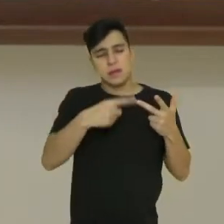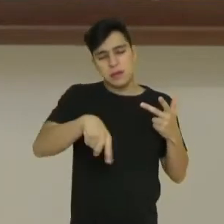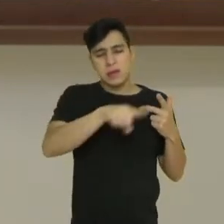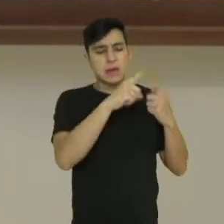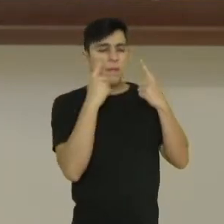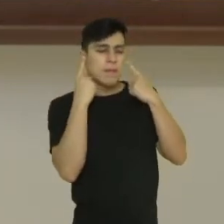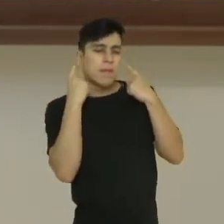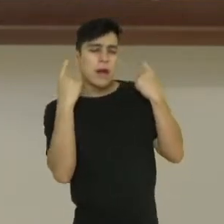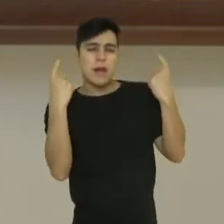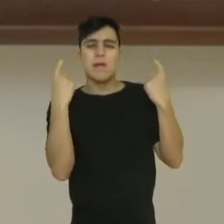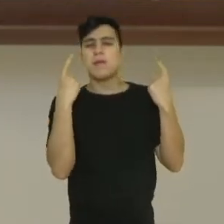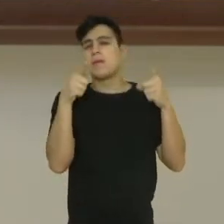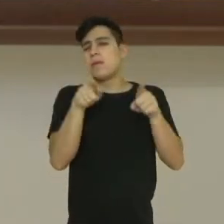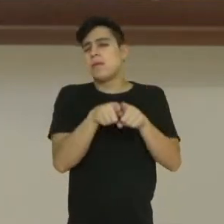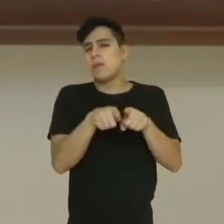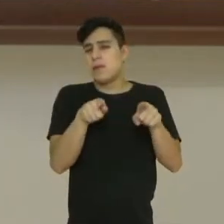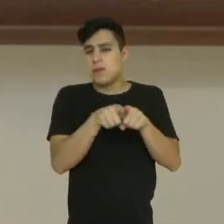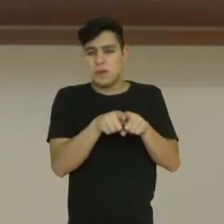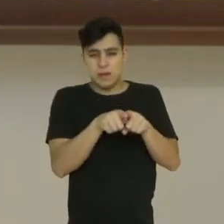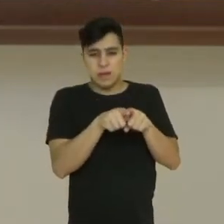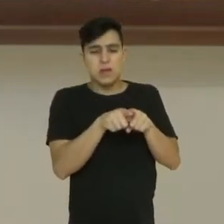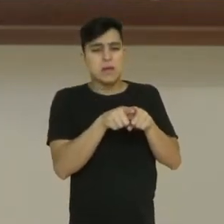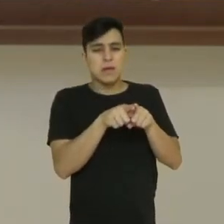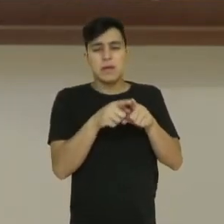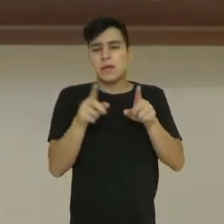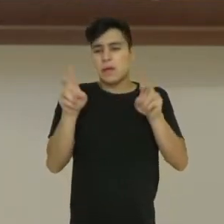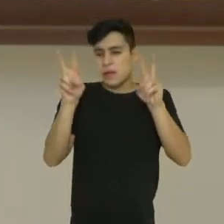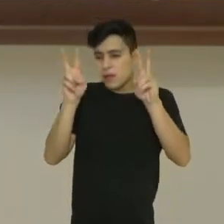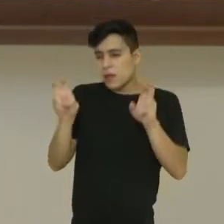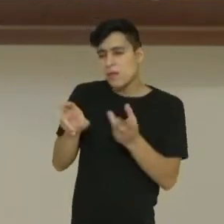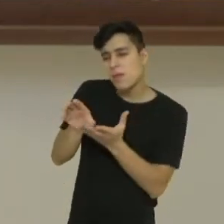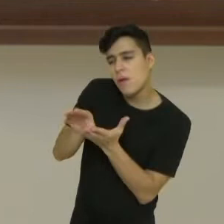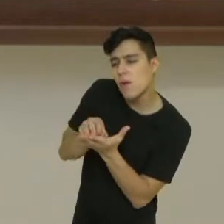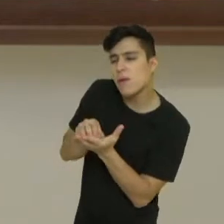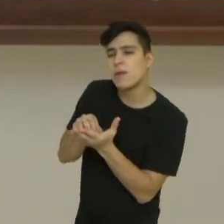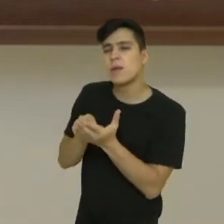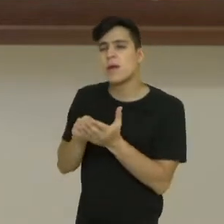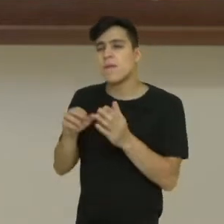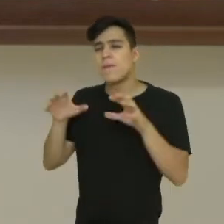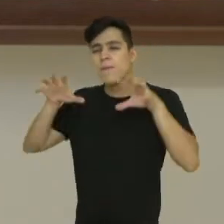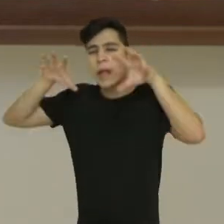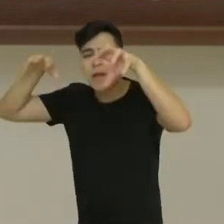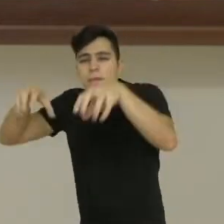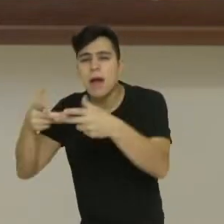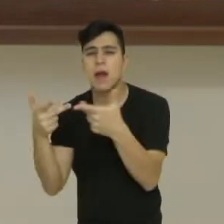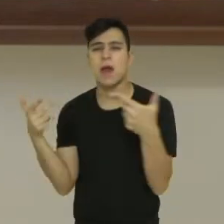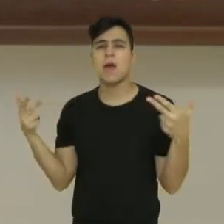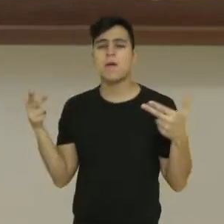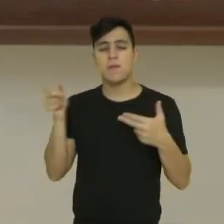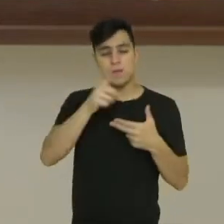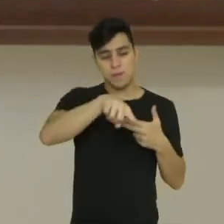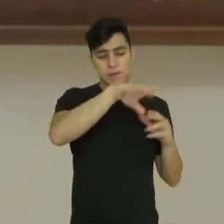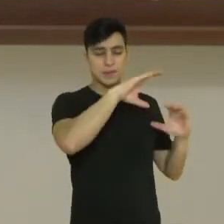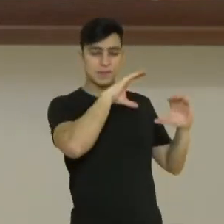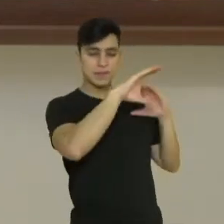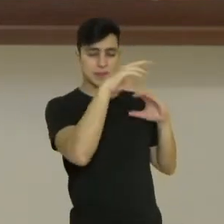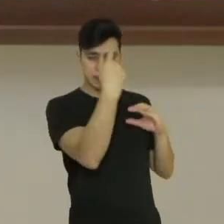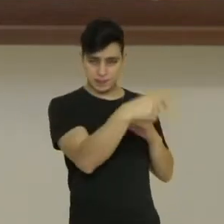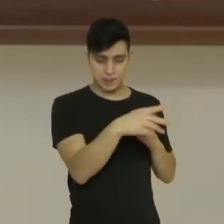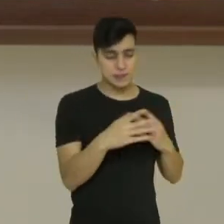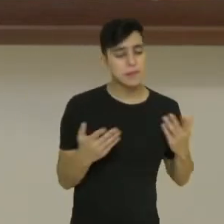barulho. A gente pode até falar um pouco de música, imitando animais, imitando situações. Então essa era a forma de comunicação deles. Até que um